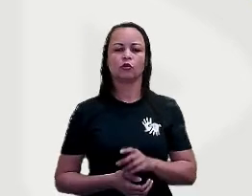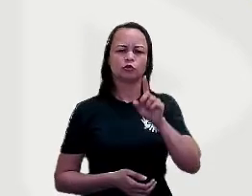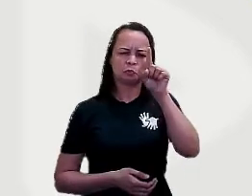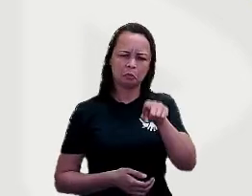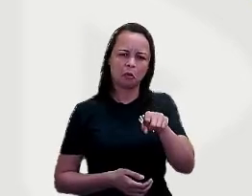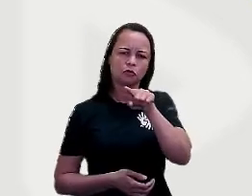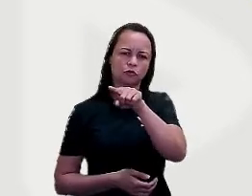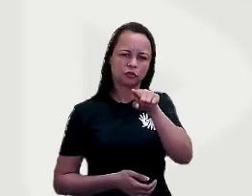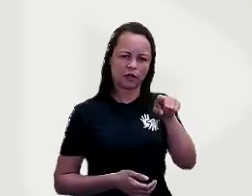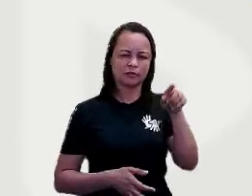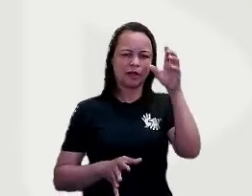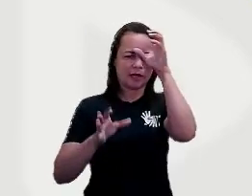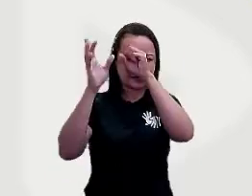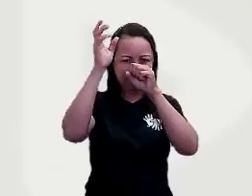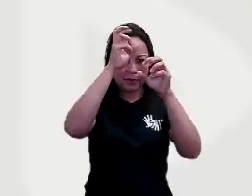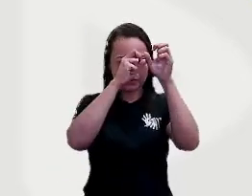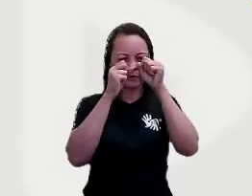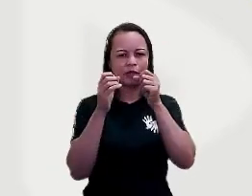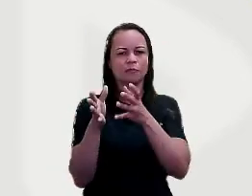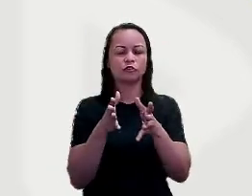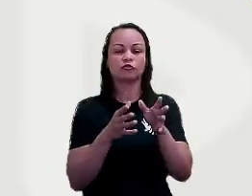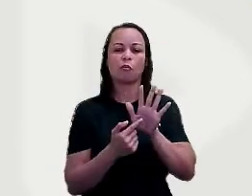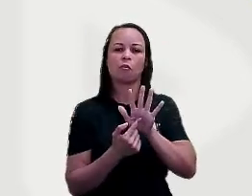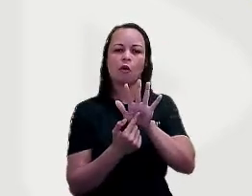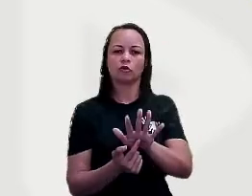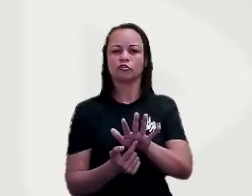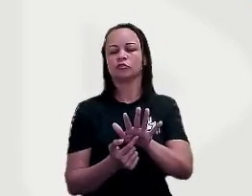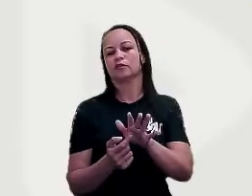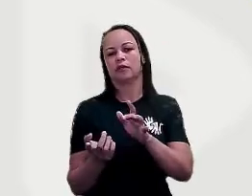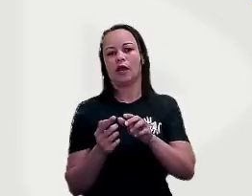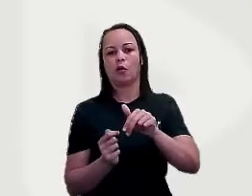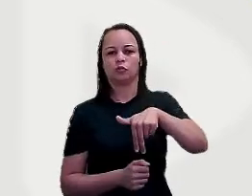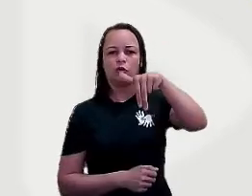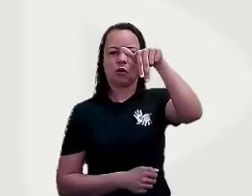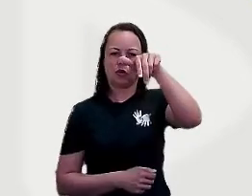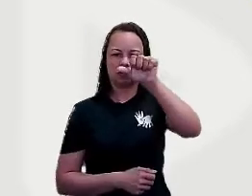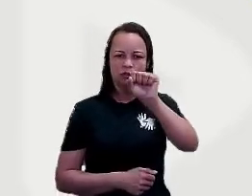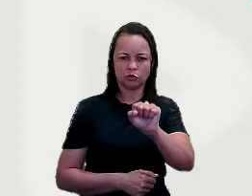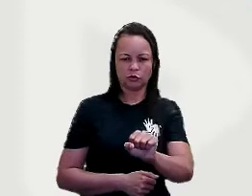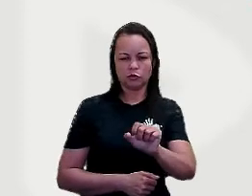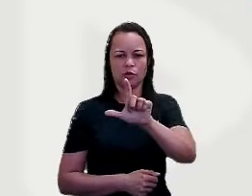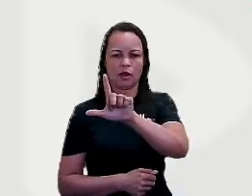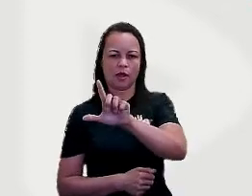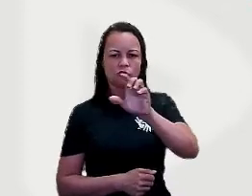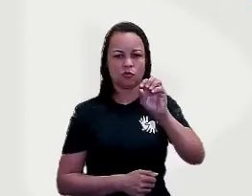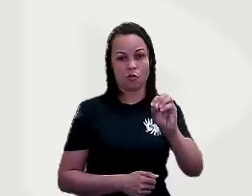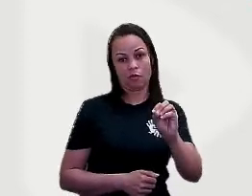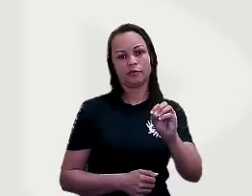pontos cardeais, né? Vão estar indicando aí o norte, o sul,